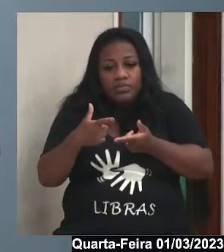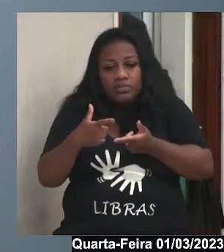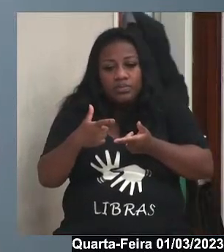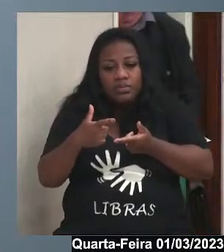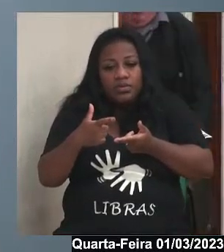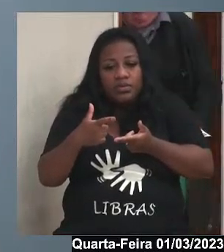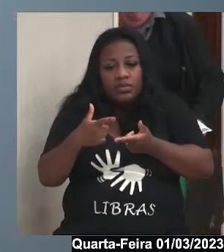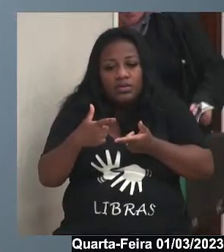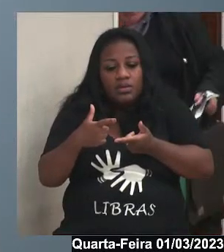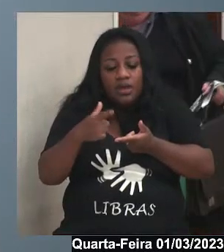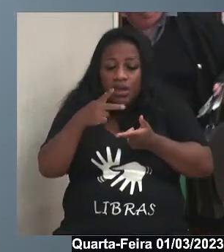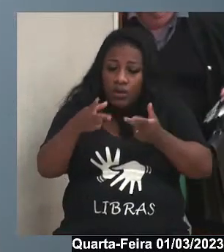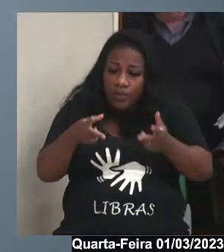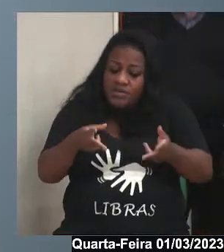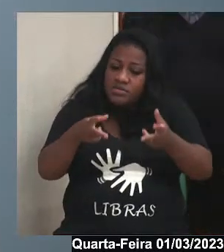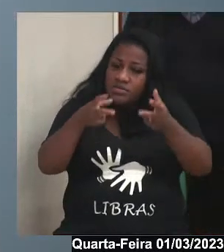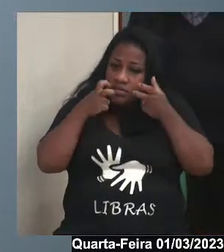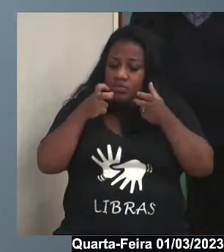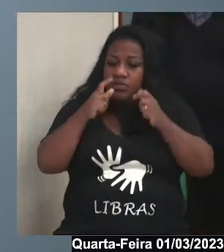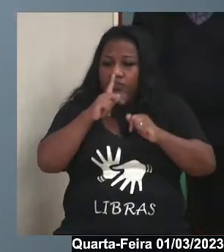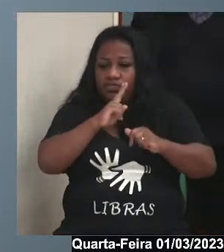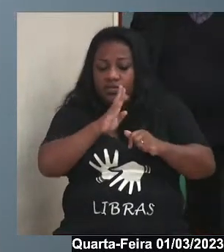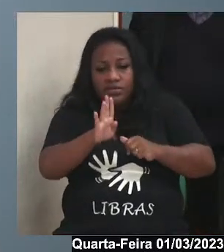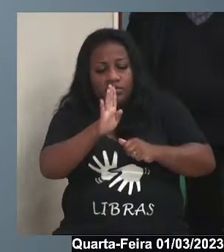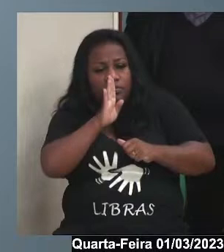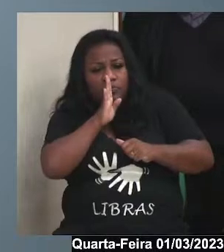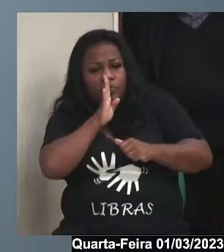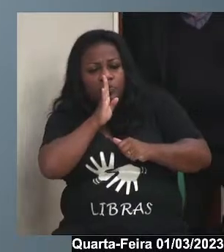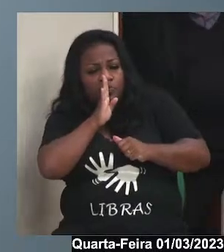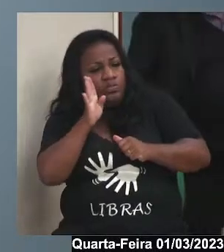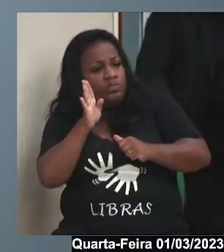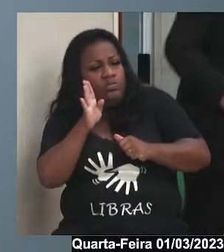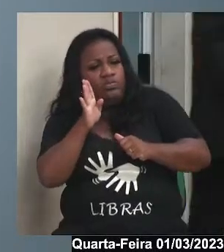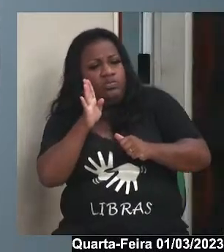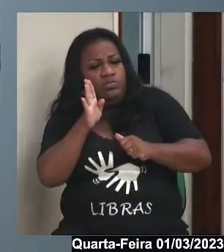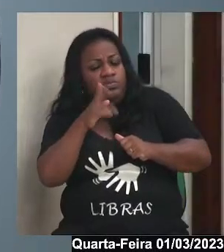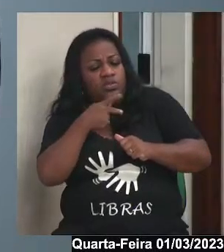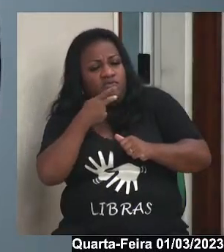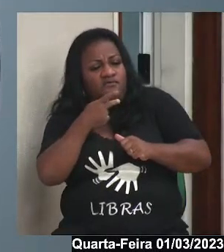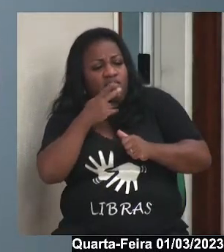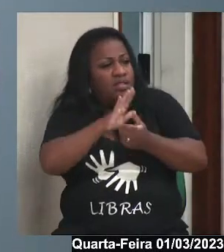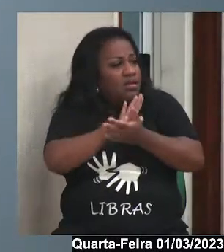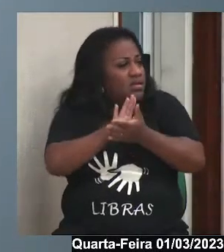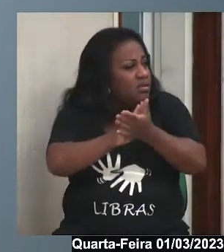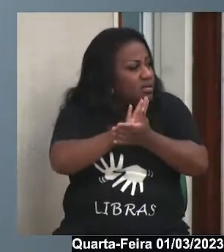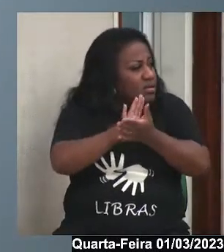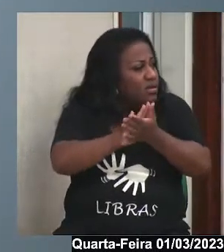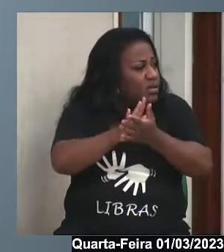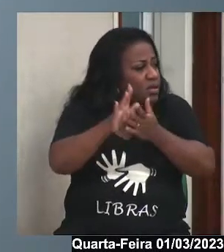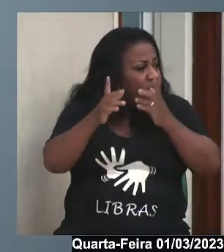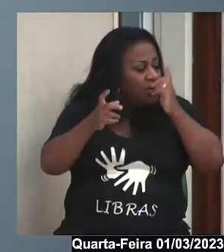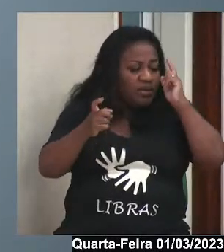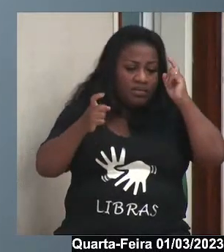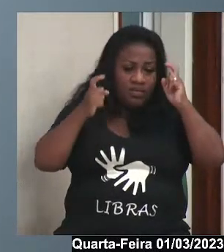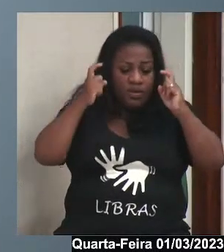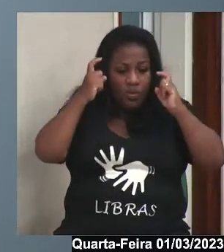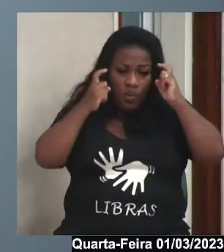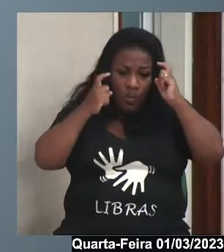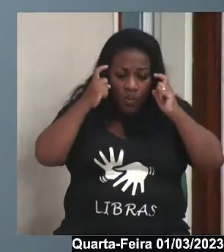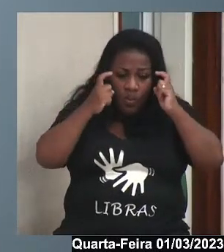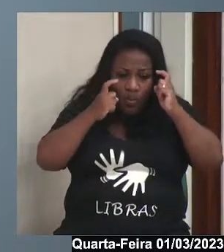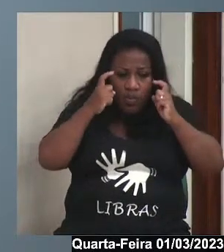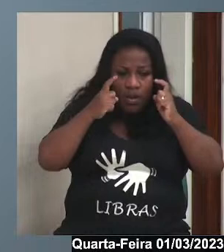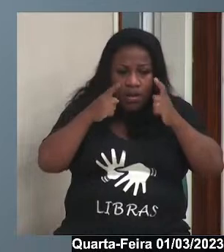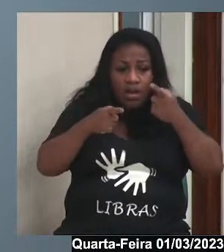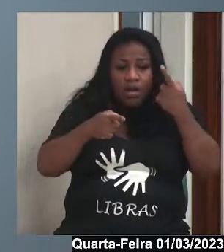E, senhores, ver esse silêncio nessa casa me preocupa. Me preocupa porque eu